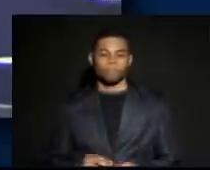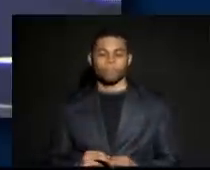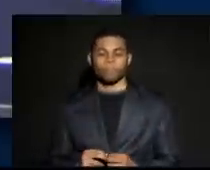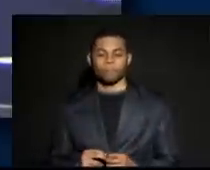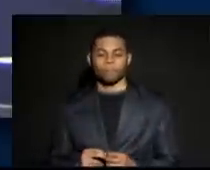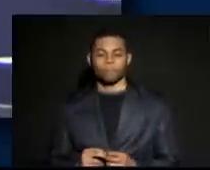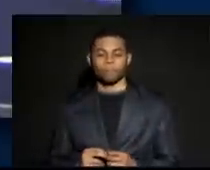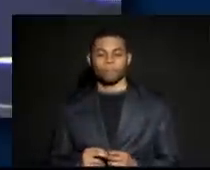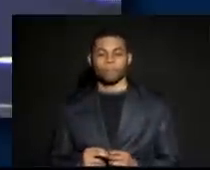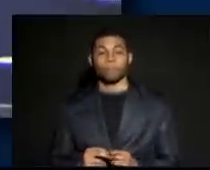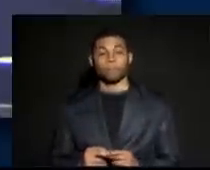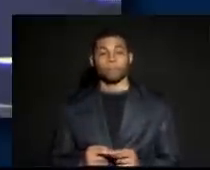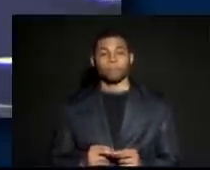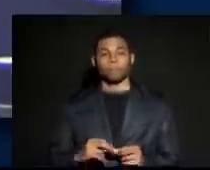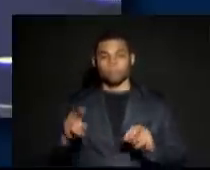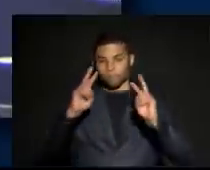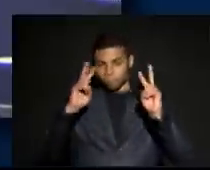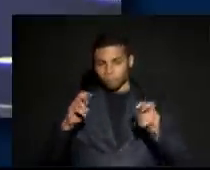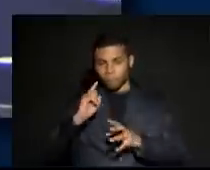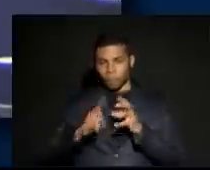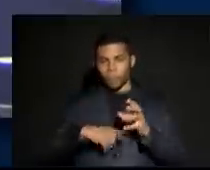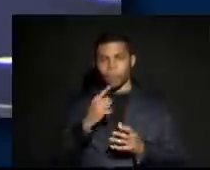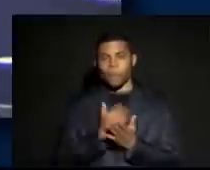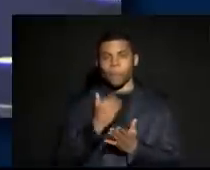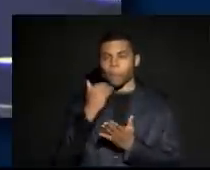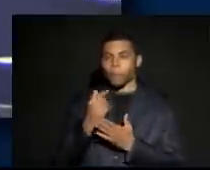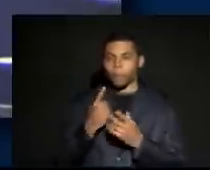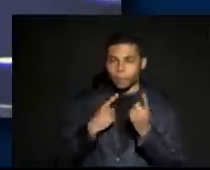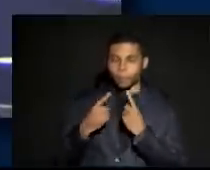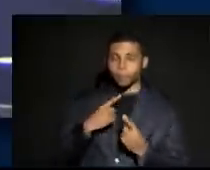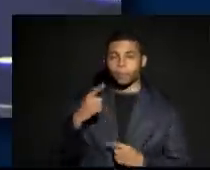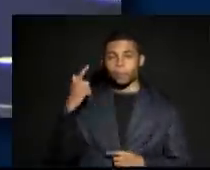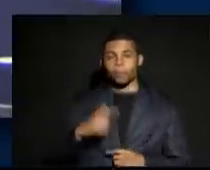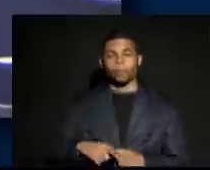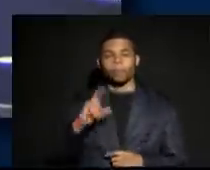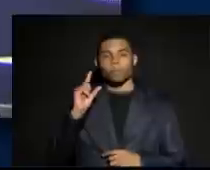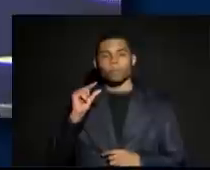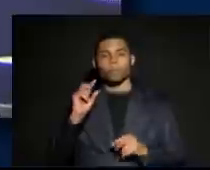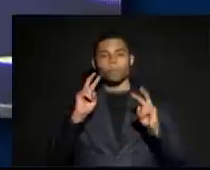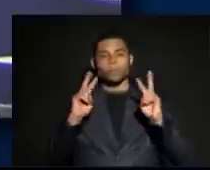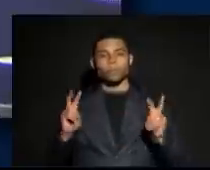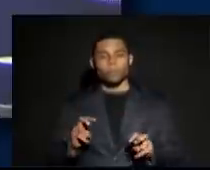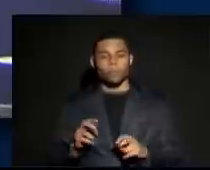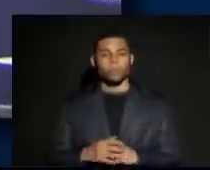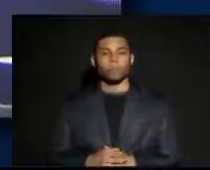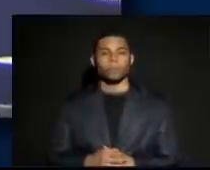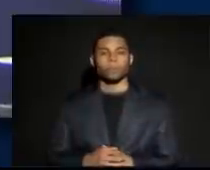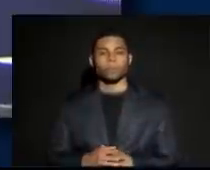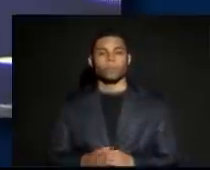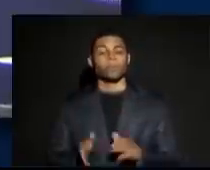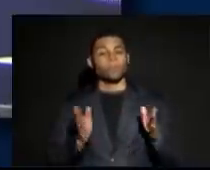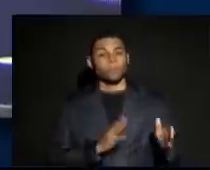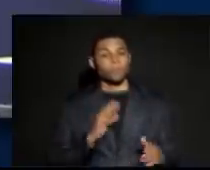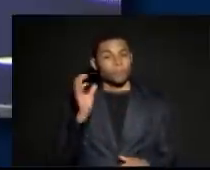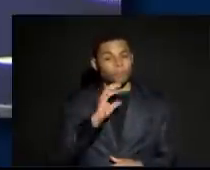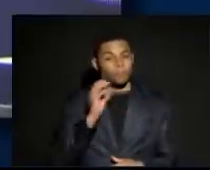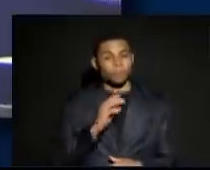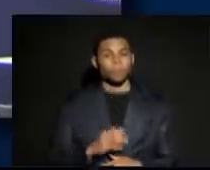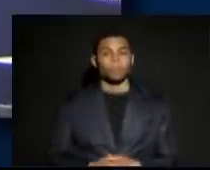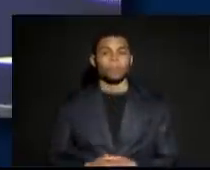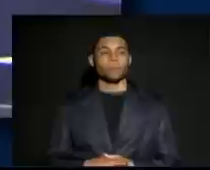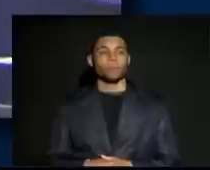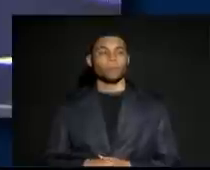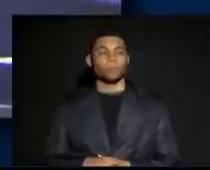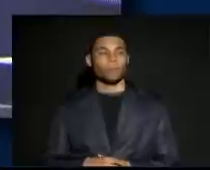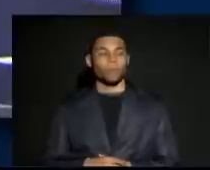continuando nessa nesse tema internacional que deve fazer mais trazendo um pouquinho também é mais para cá para o lado do emergente quizer